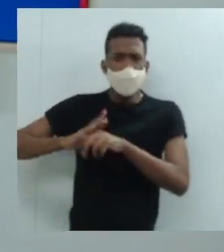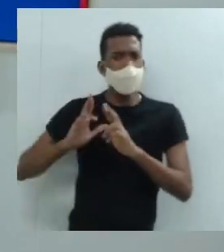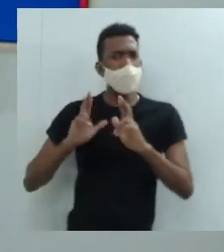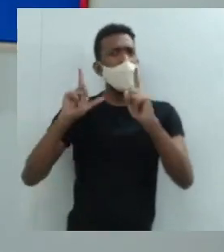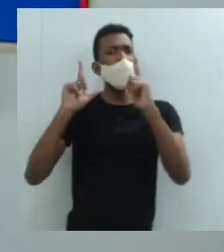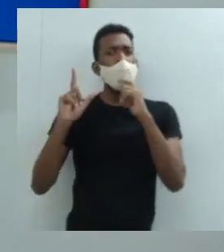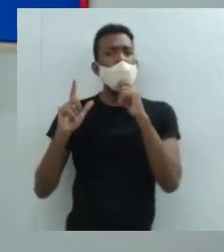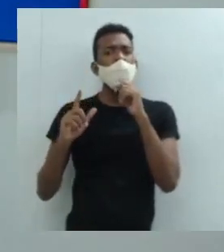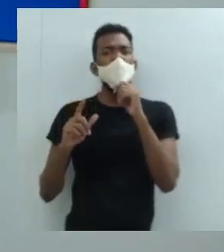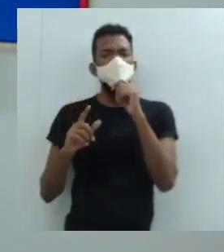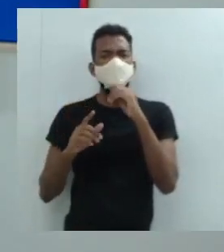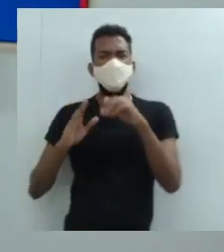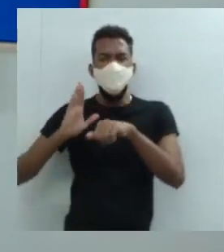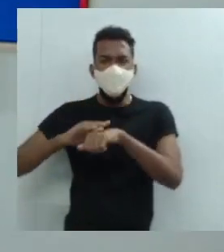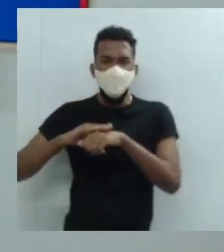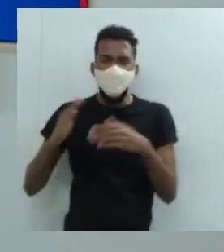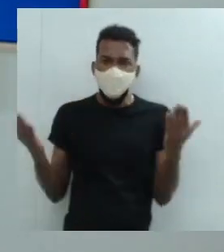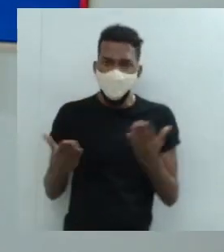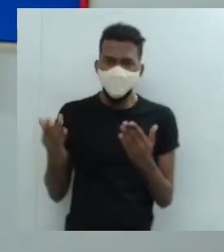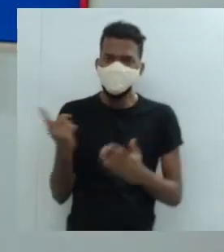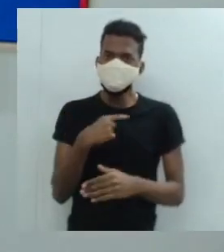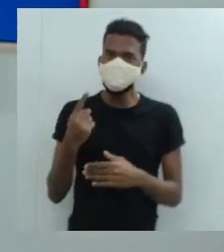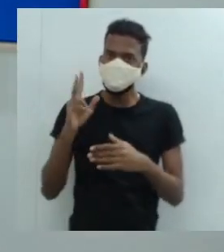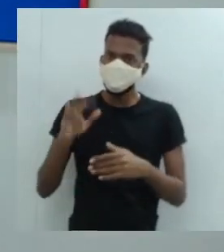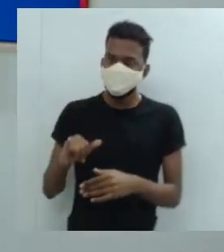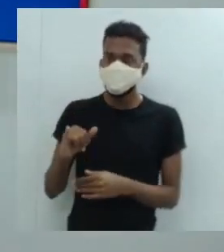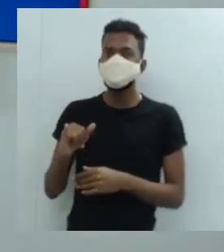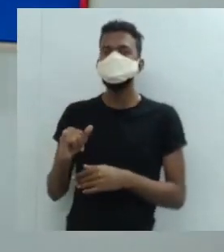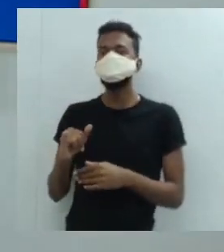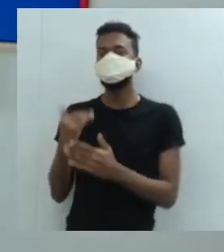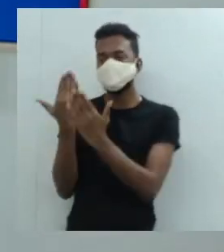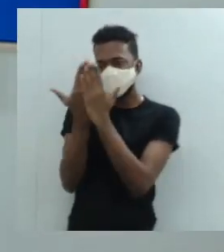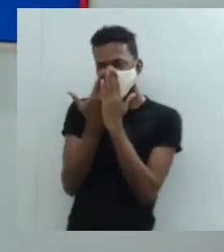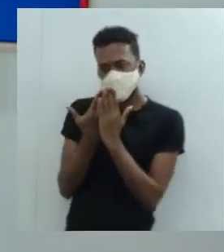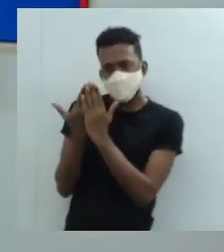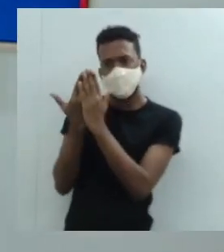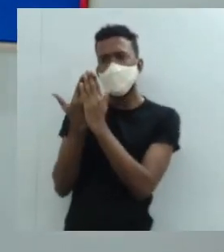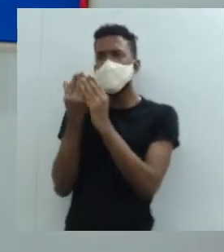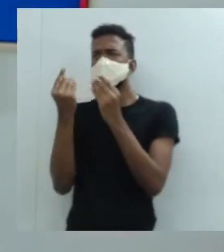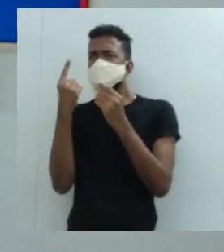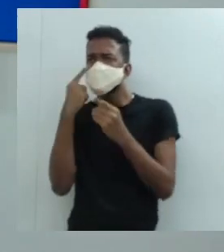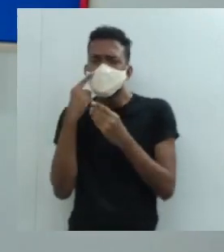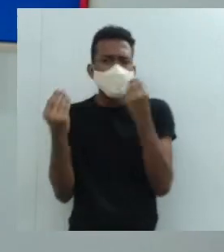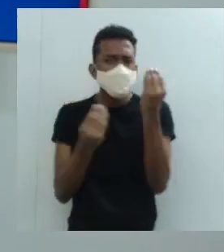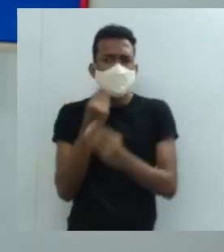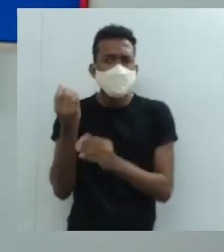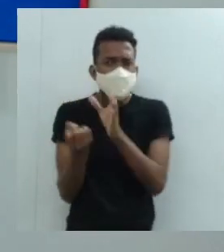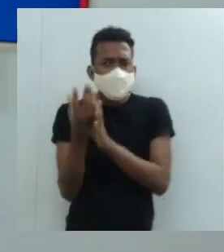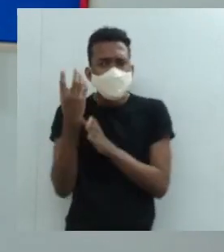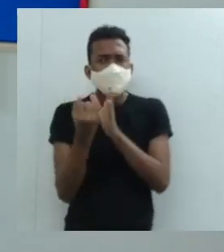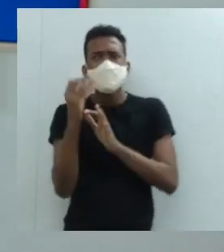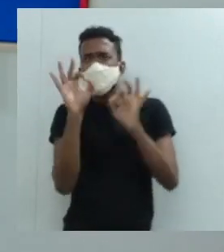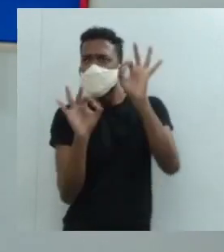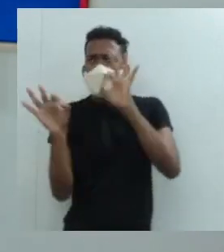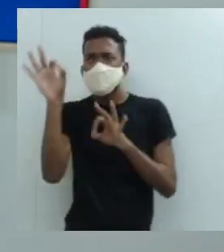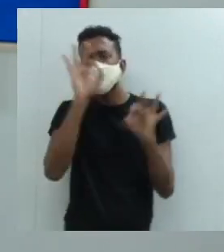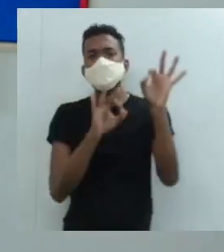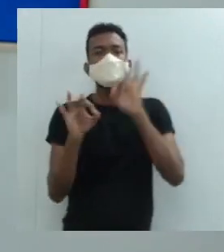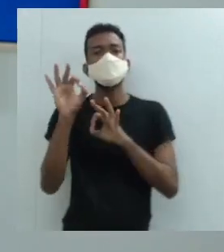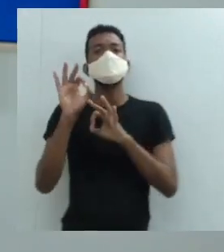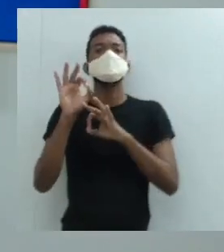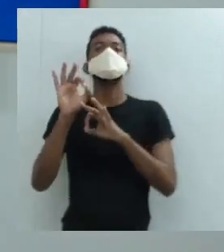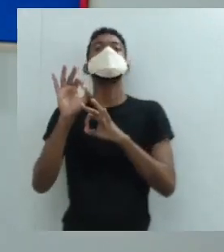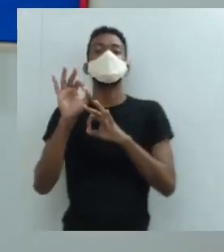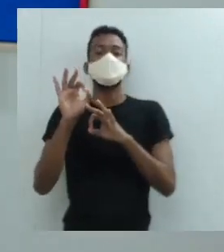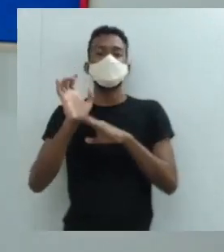na realidade, que a gente vai reconstruir, a gente vai discutir como foi a formação dos Estados Nacionais.